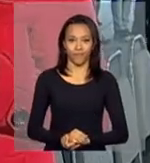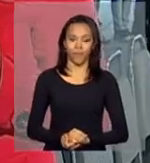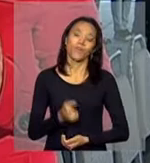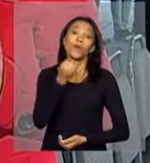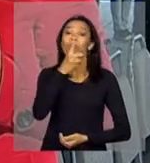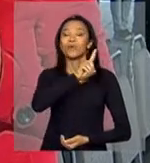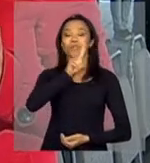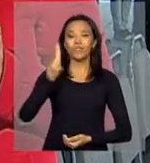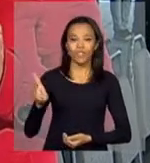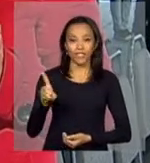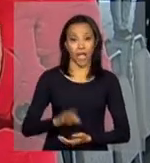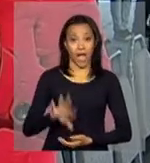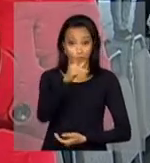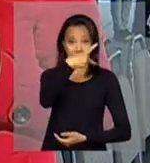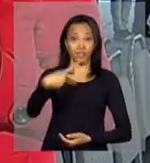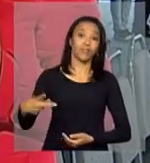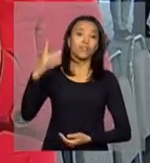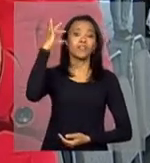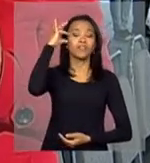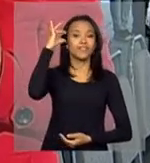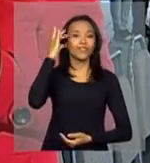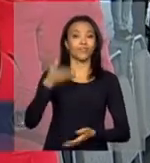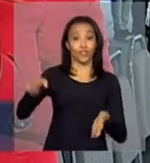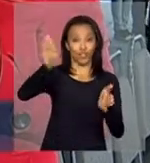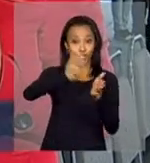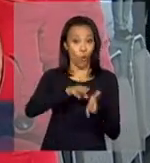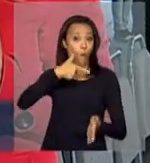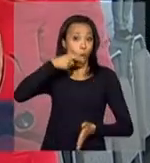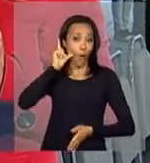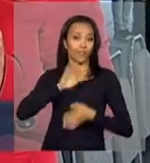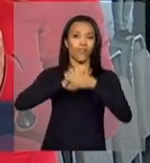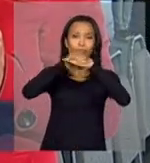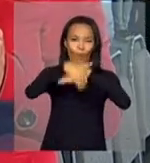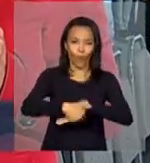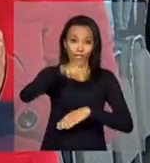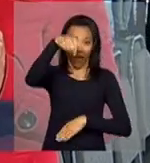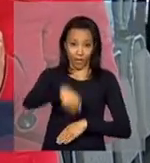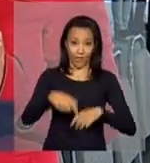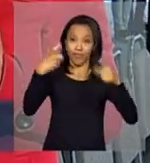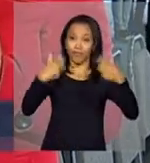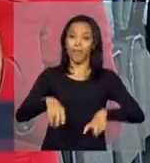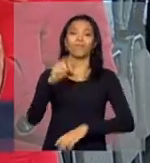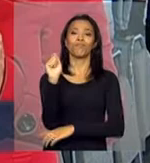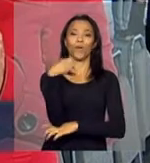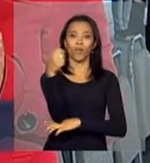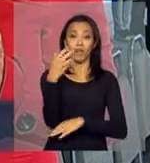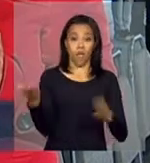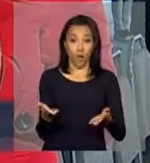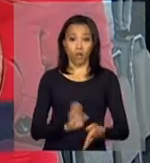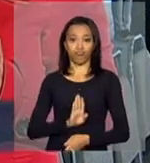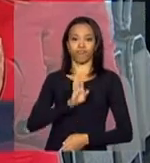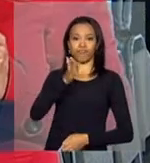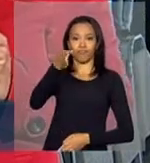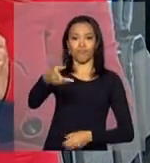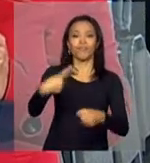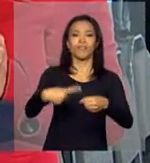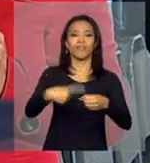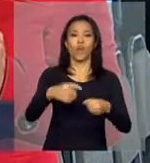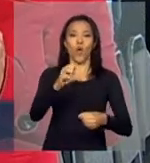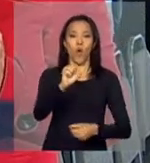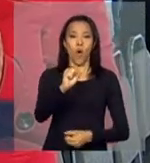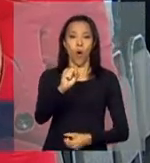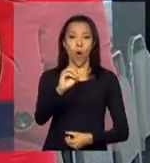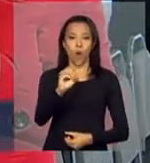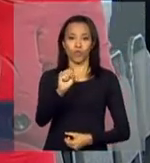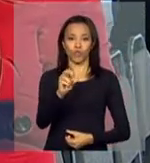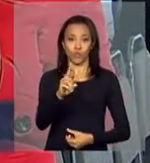Bom dia, Malu. A presidenta Dilma Rousseff chegou ontem à noite a Porto Alegre e se desloca neste momento para Osório, município